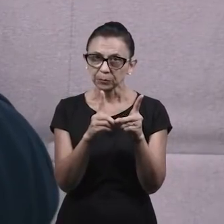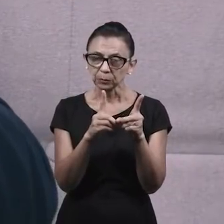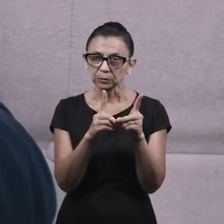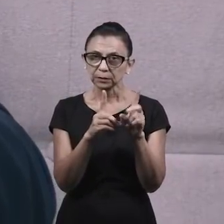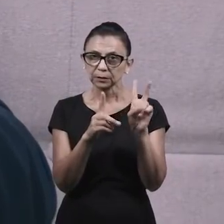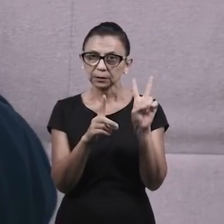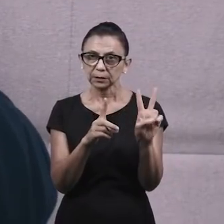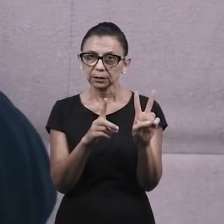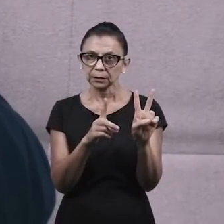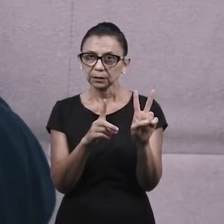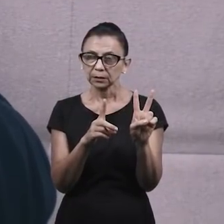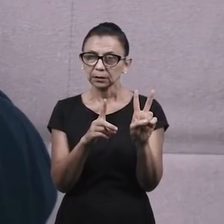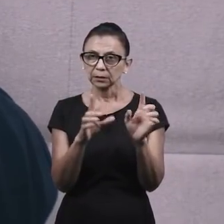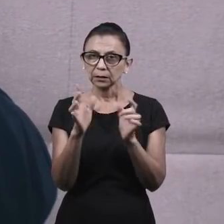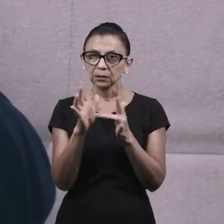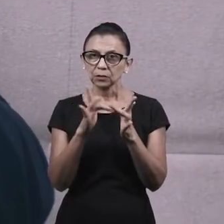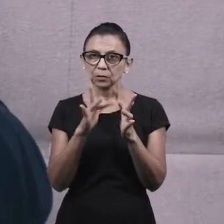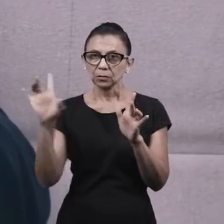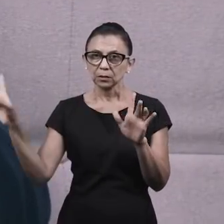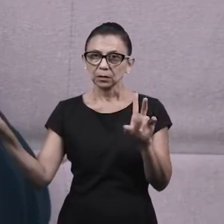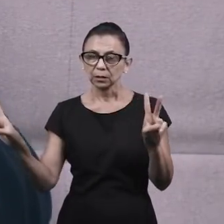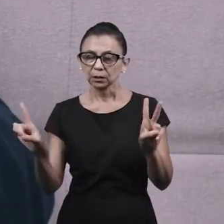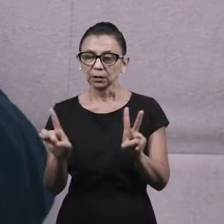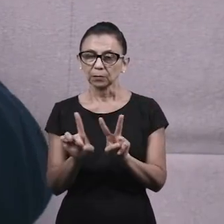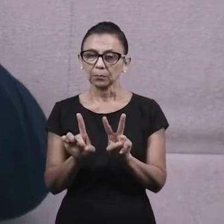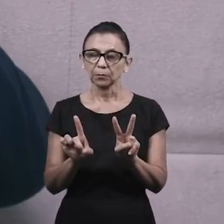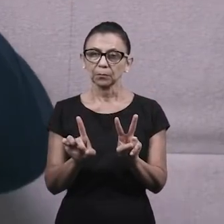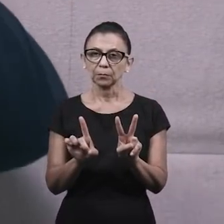o conheceram, e ele